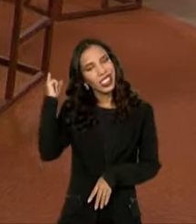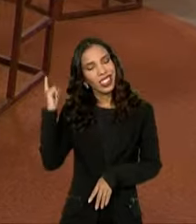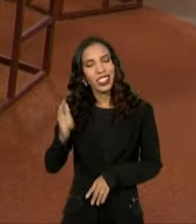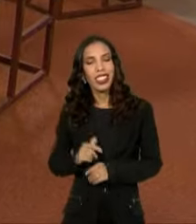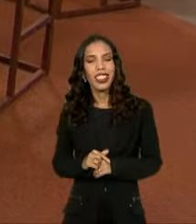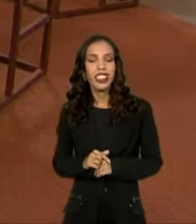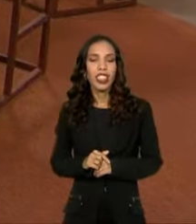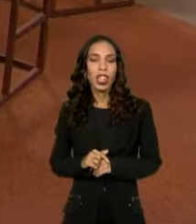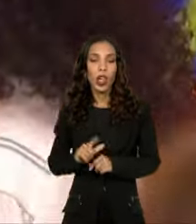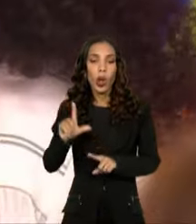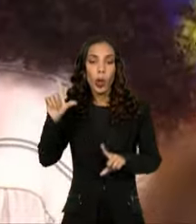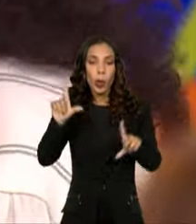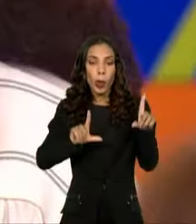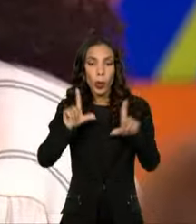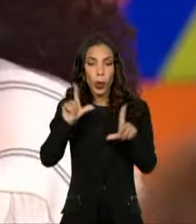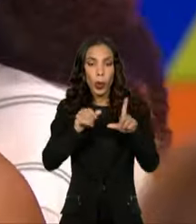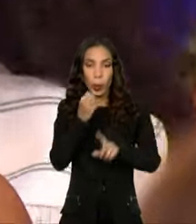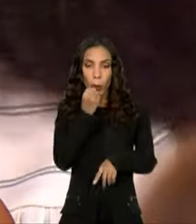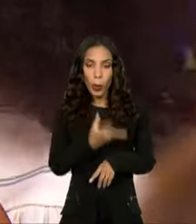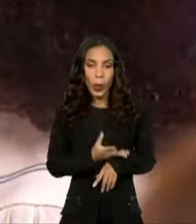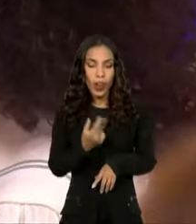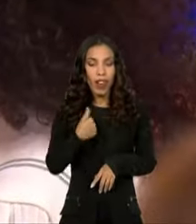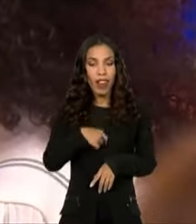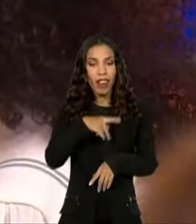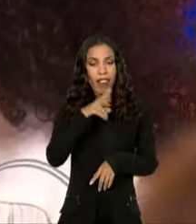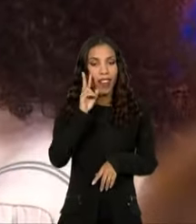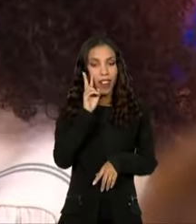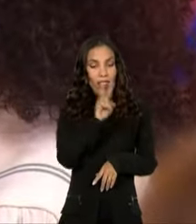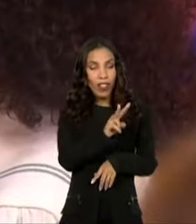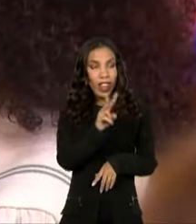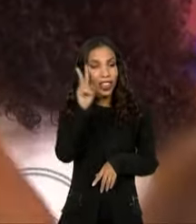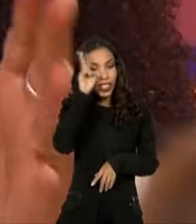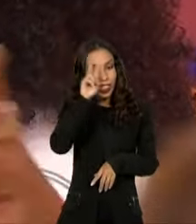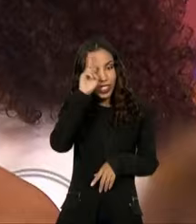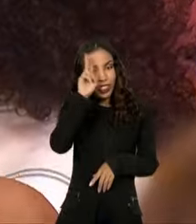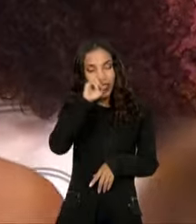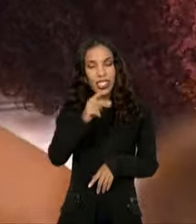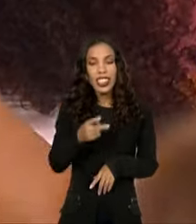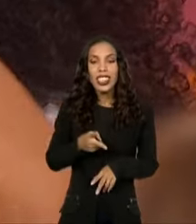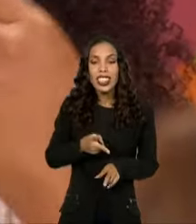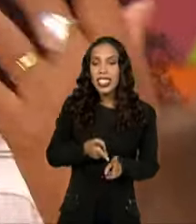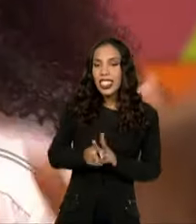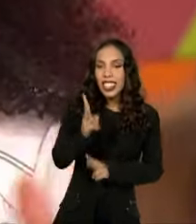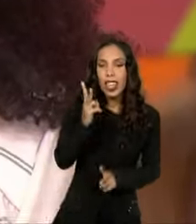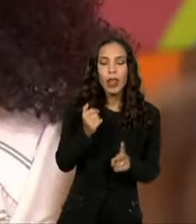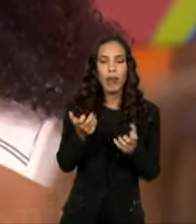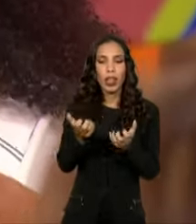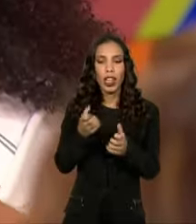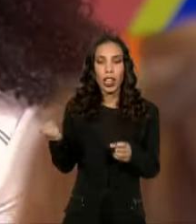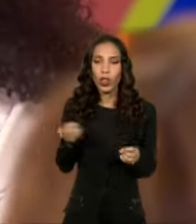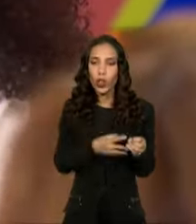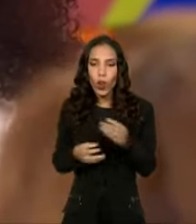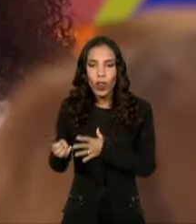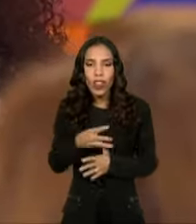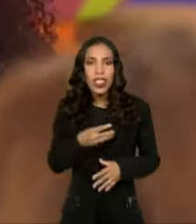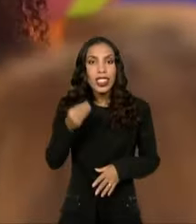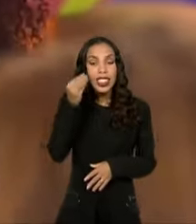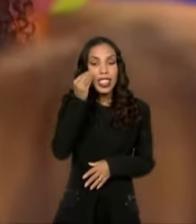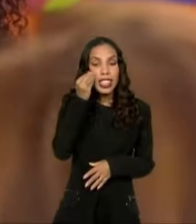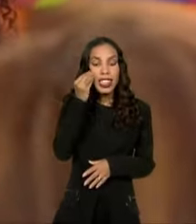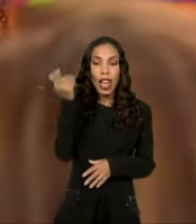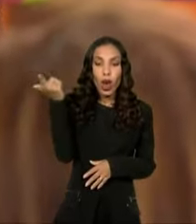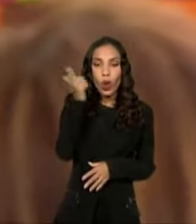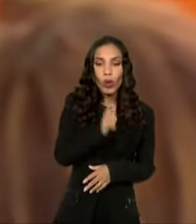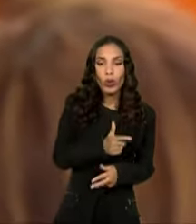Lindinha. É muito bom, assim, e ouvindo essas histórias de Fátima de sempre querer um novo e tentar conseguir alguma coisa, eu